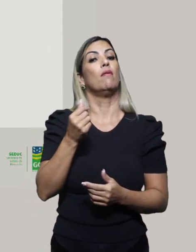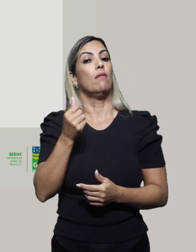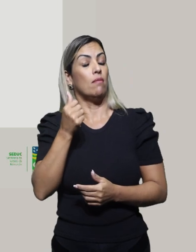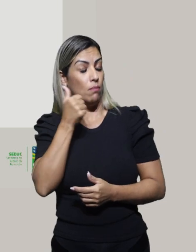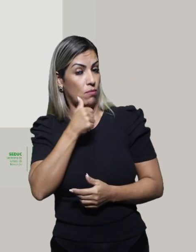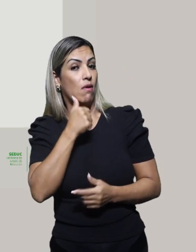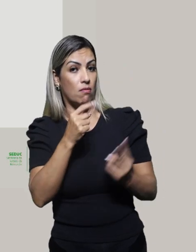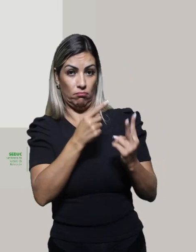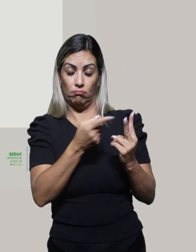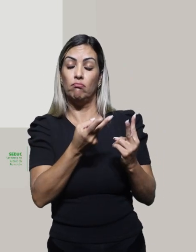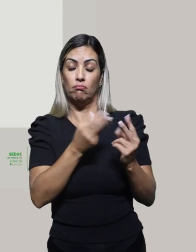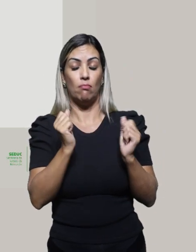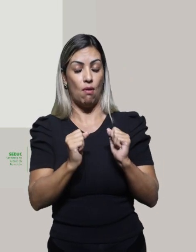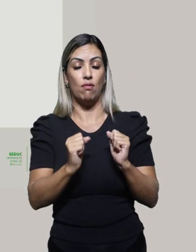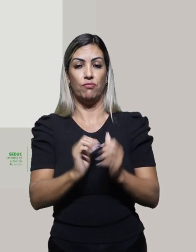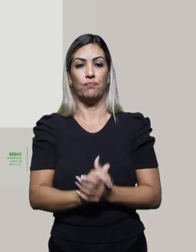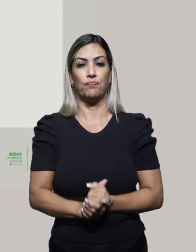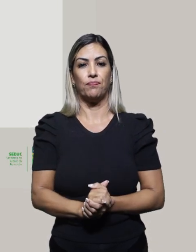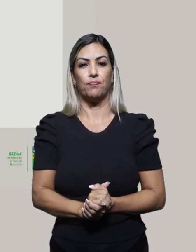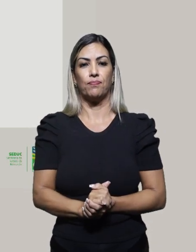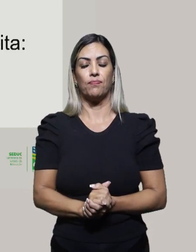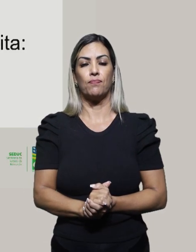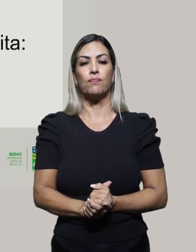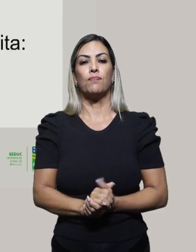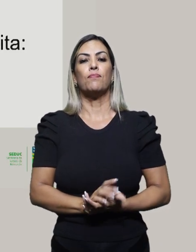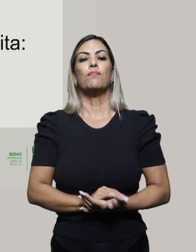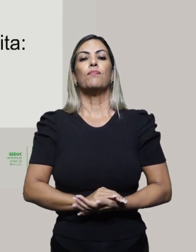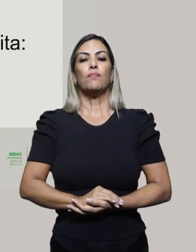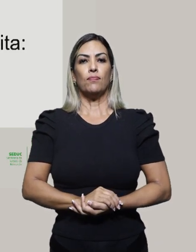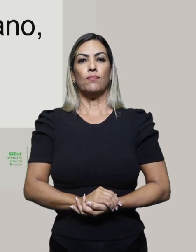homem ou mulher.